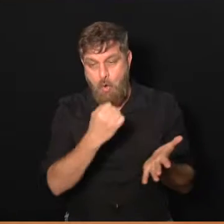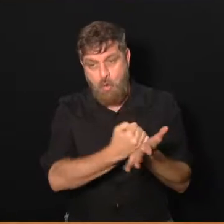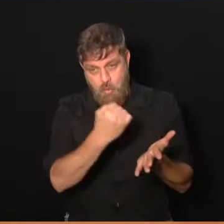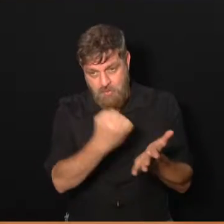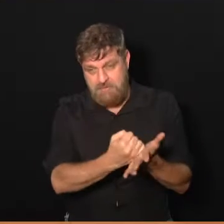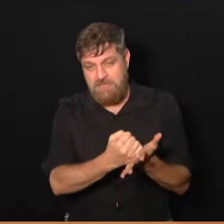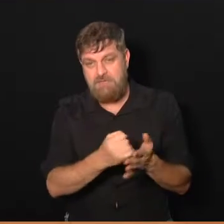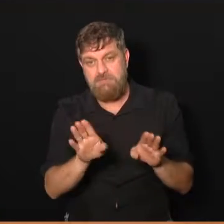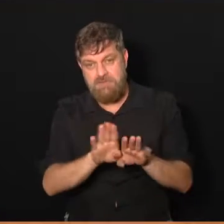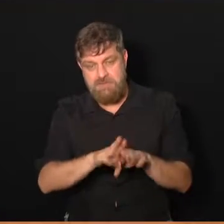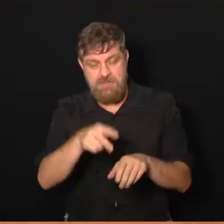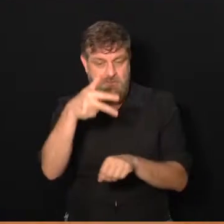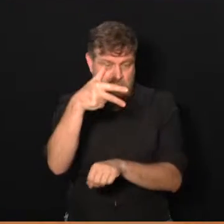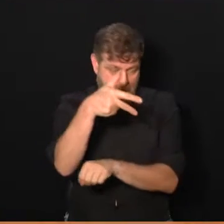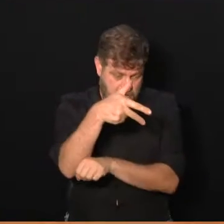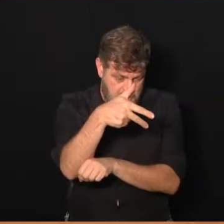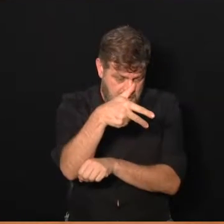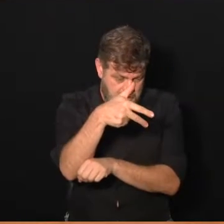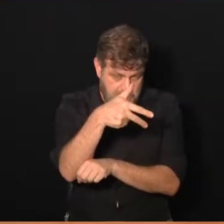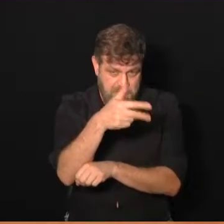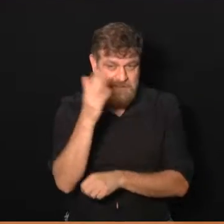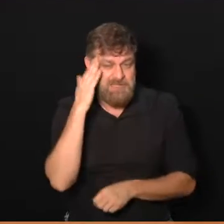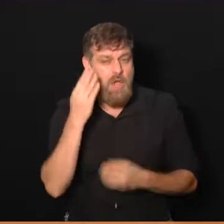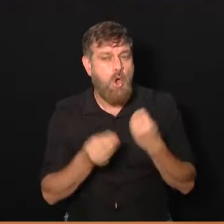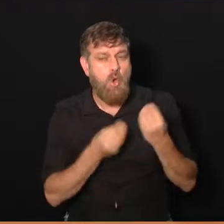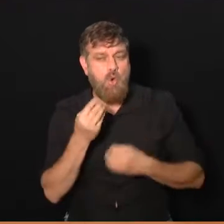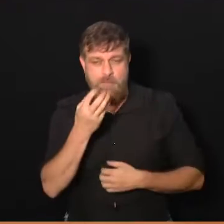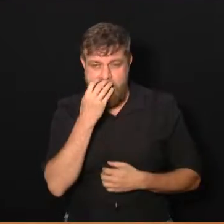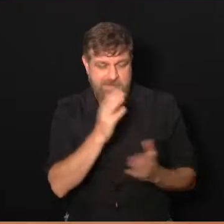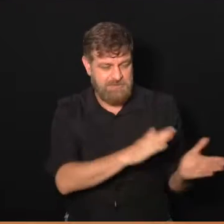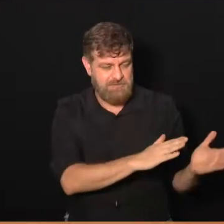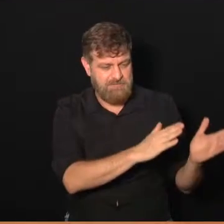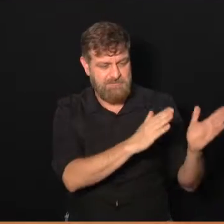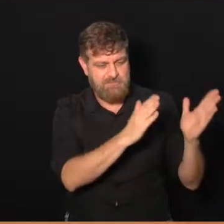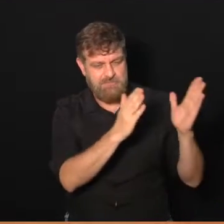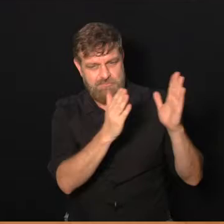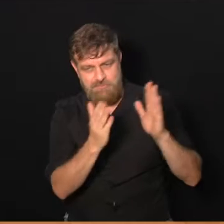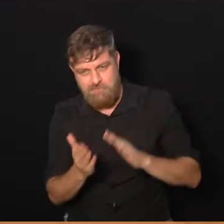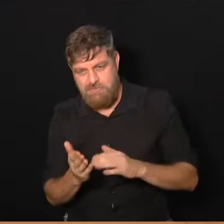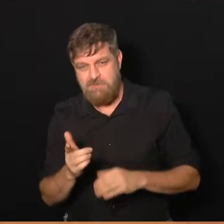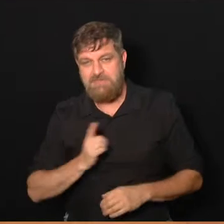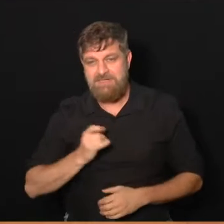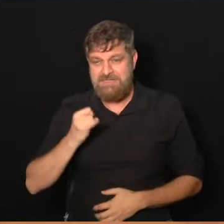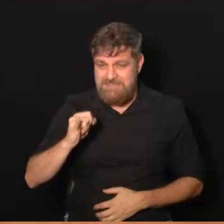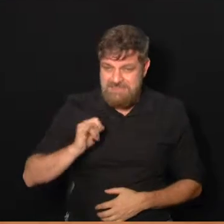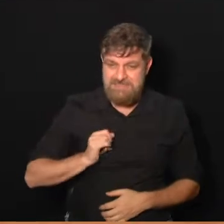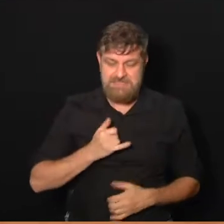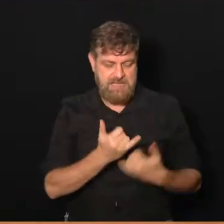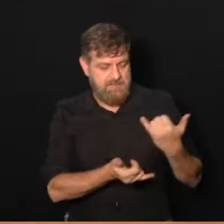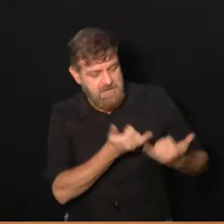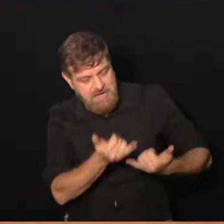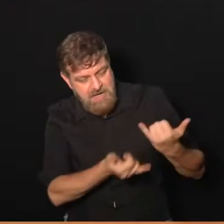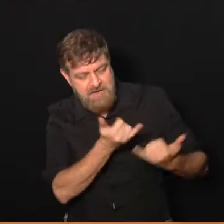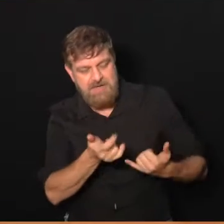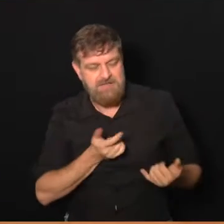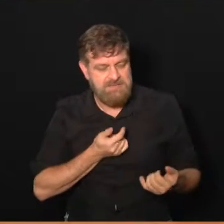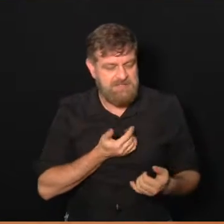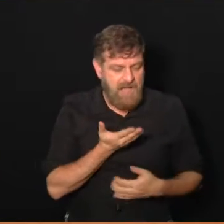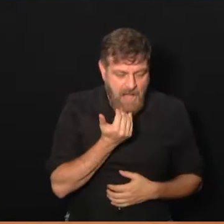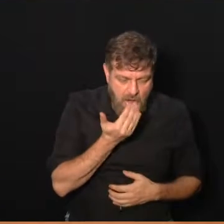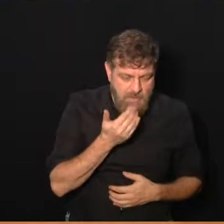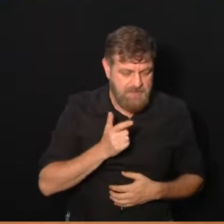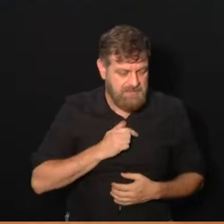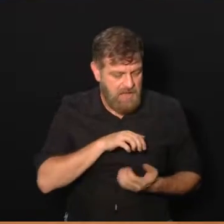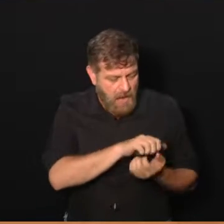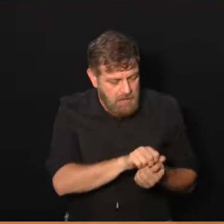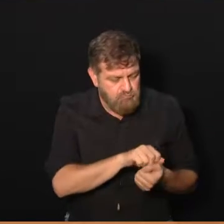com câmeras, para ver como que o cachorrinho está passando o dia. Aí seria um outro ambiente, né? Se o cachorrinho está brincando, se está sendo bem